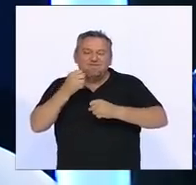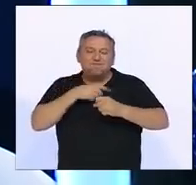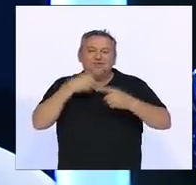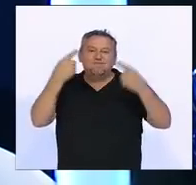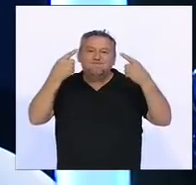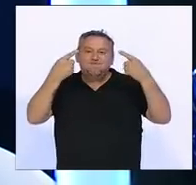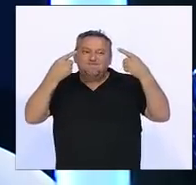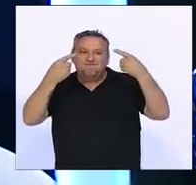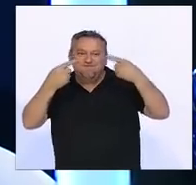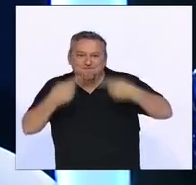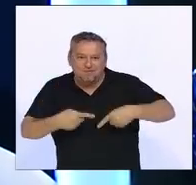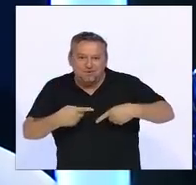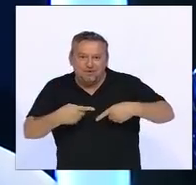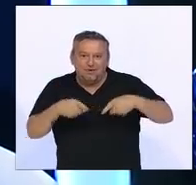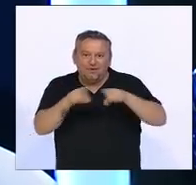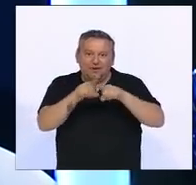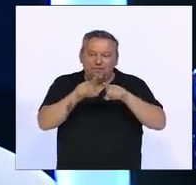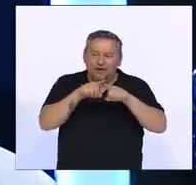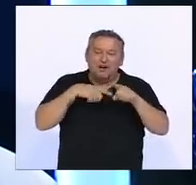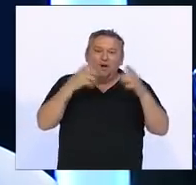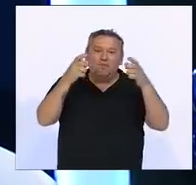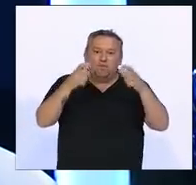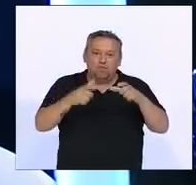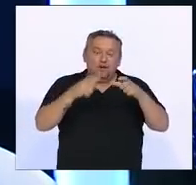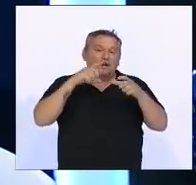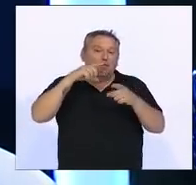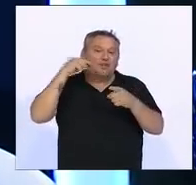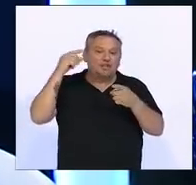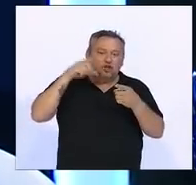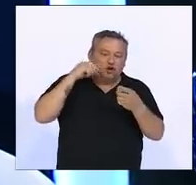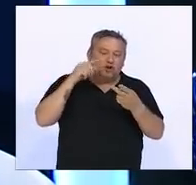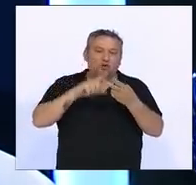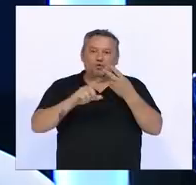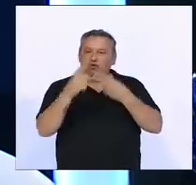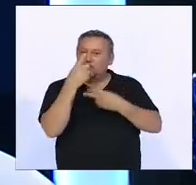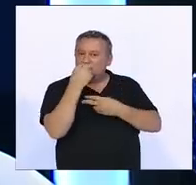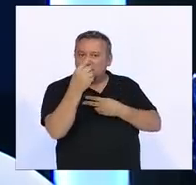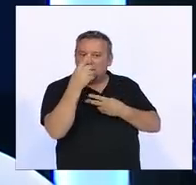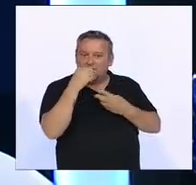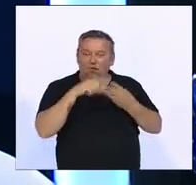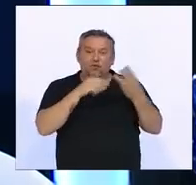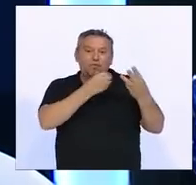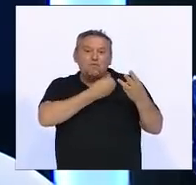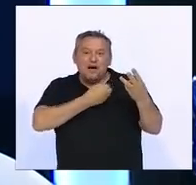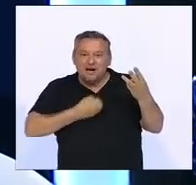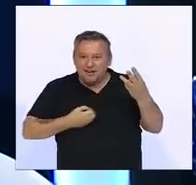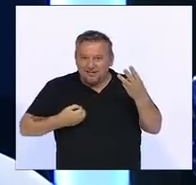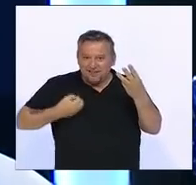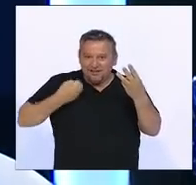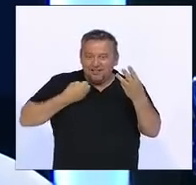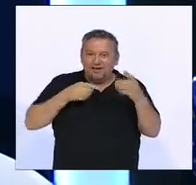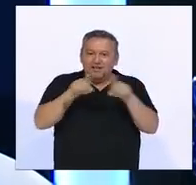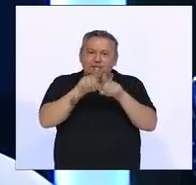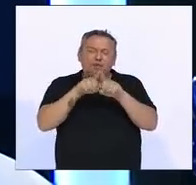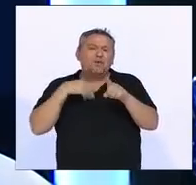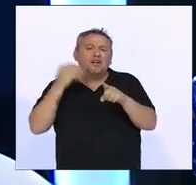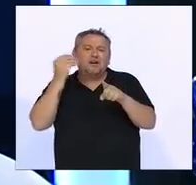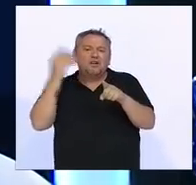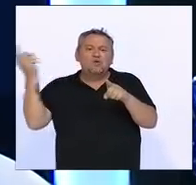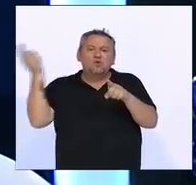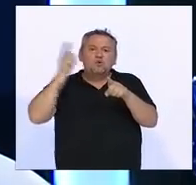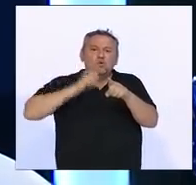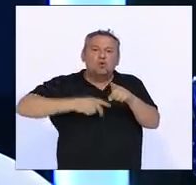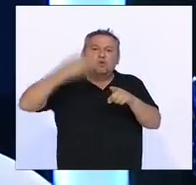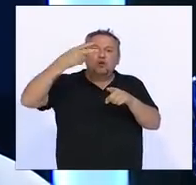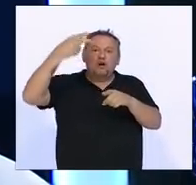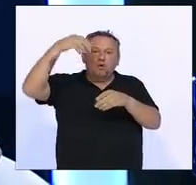o bolo intermediário, onde estão Ciro Gomes, Geraldo Alckmin, Marina Silva, para tentar chegar ao segundo